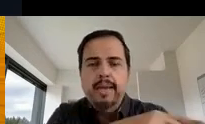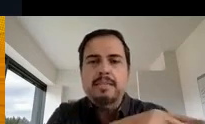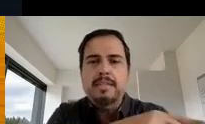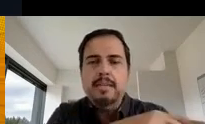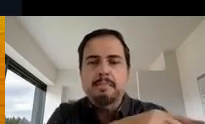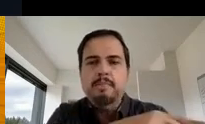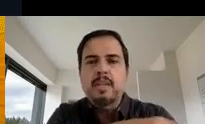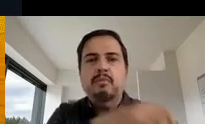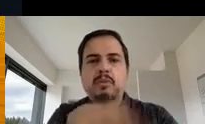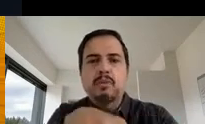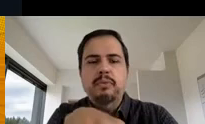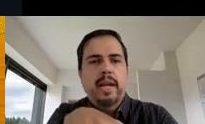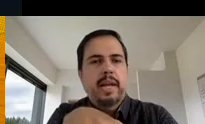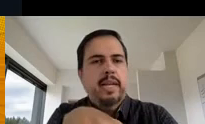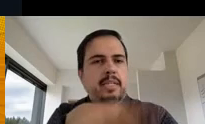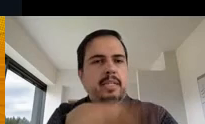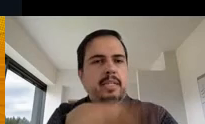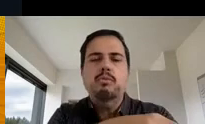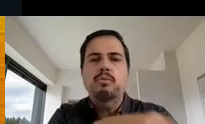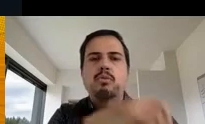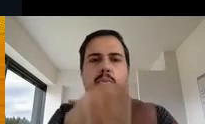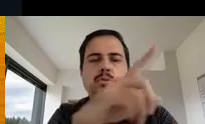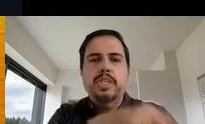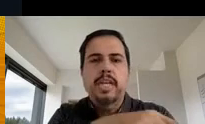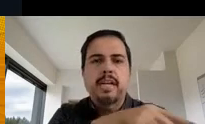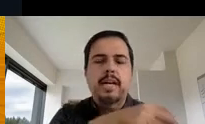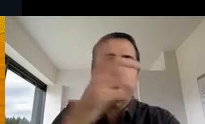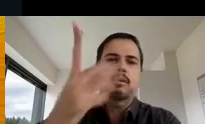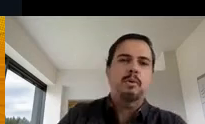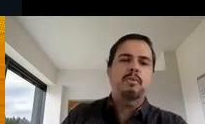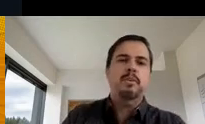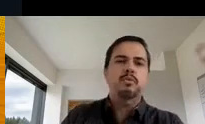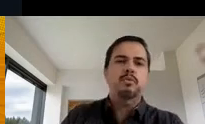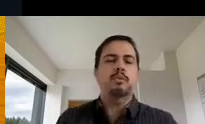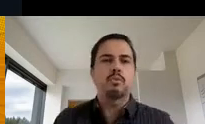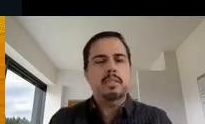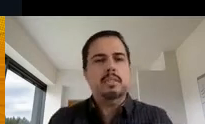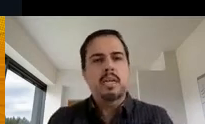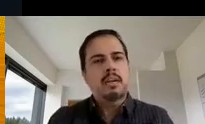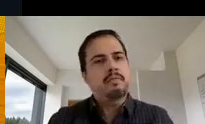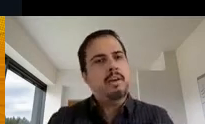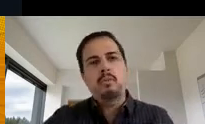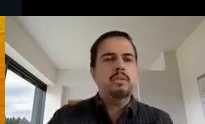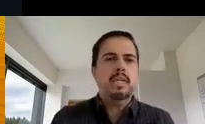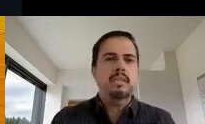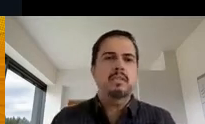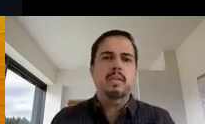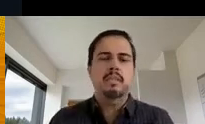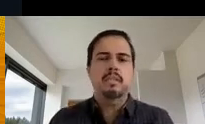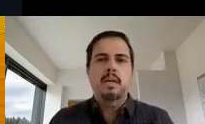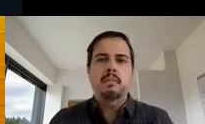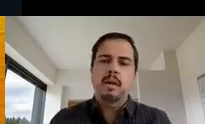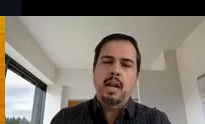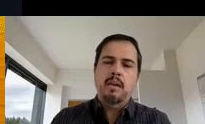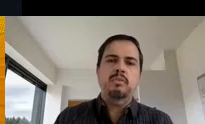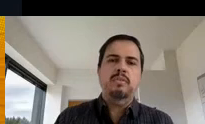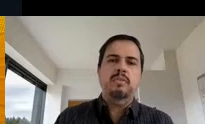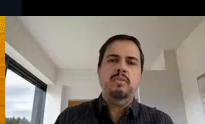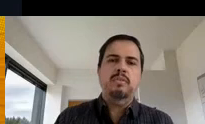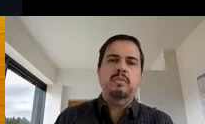muitas coisas têm desconto extra, viu que o frete é barato, viu que o produto chega. Cara, comprou uma vez, comprou duas, vai comprar 300